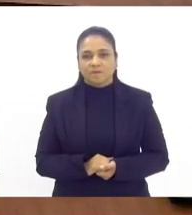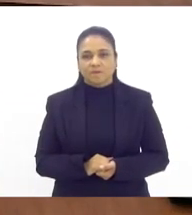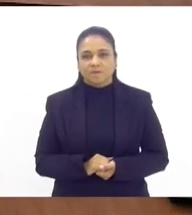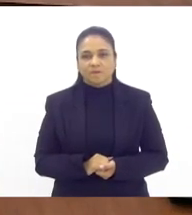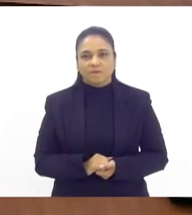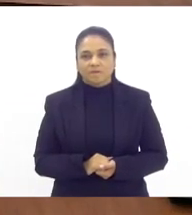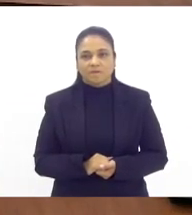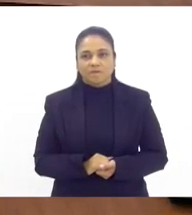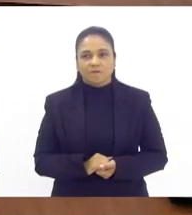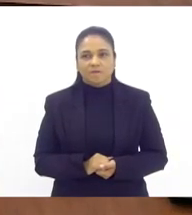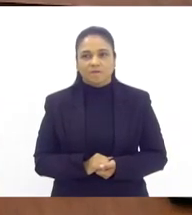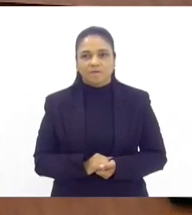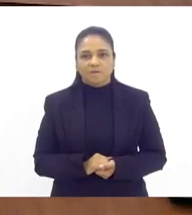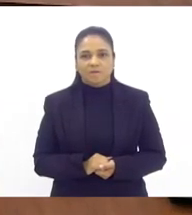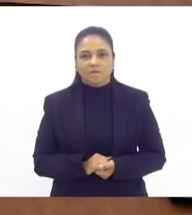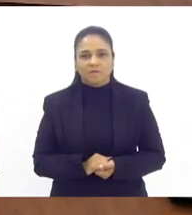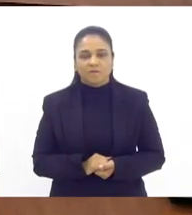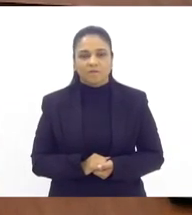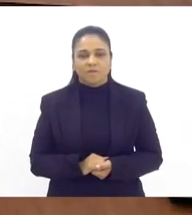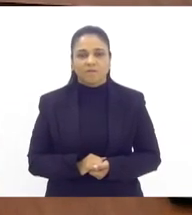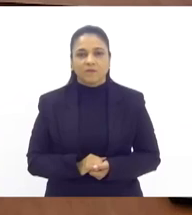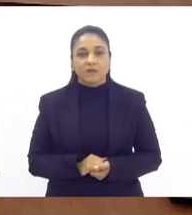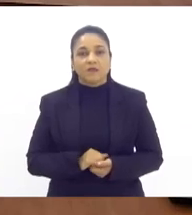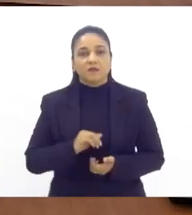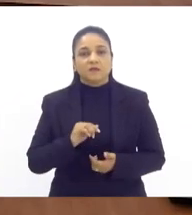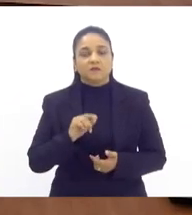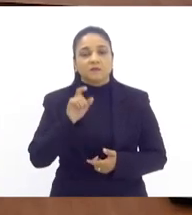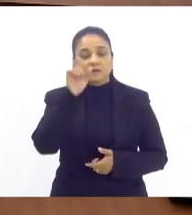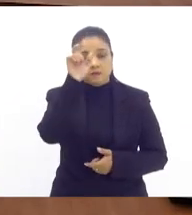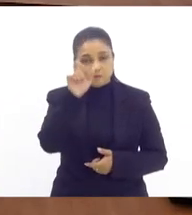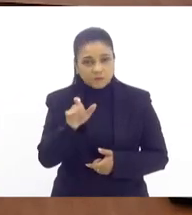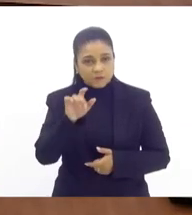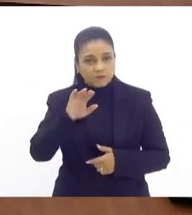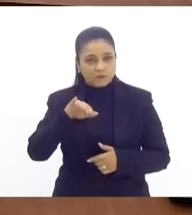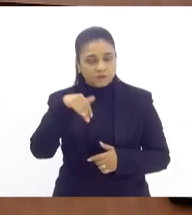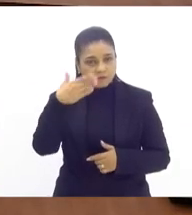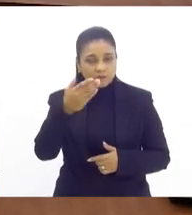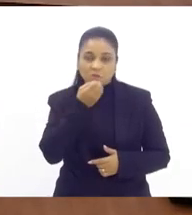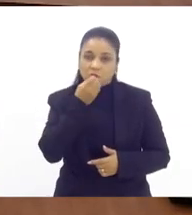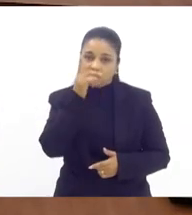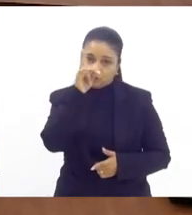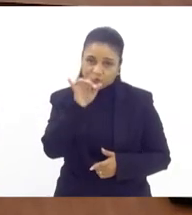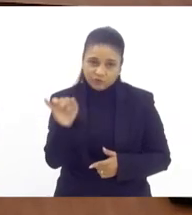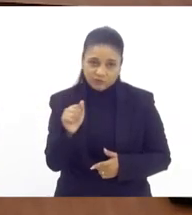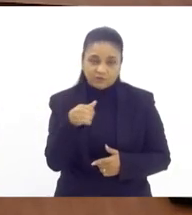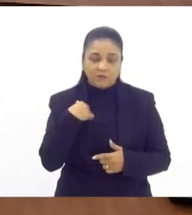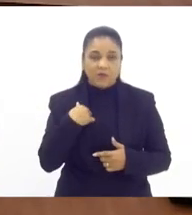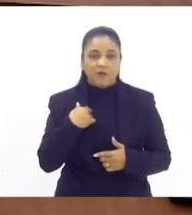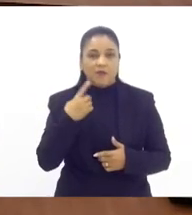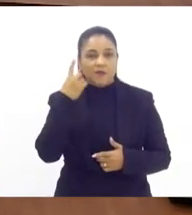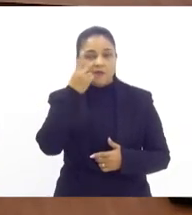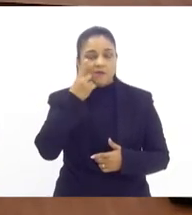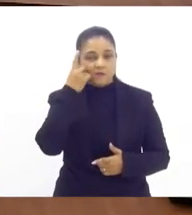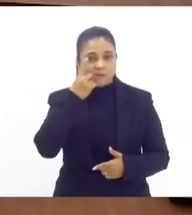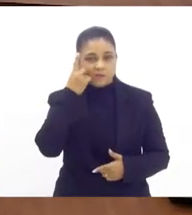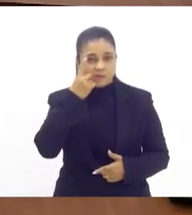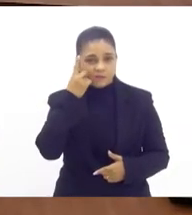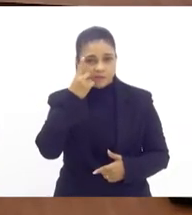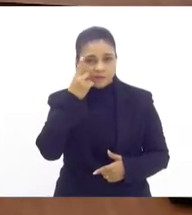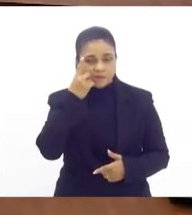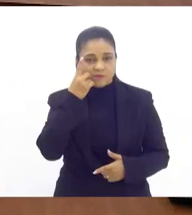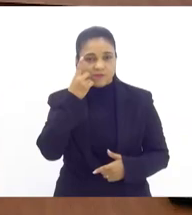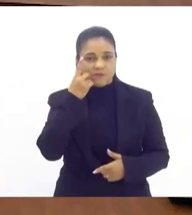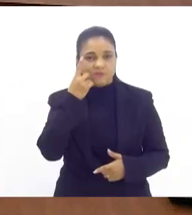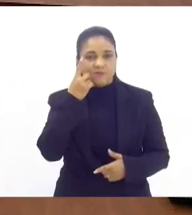vou falar fora também para que as pessoas com deficiência possam me localizar Bom dia deputado e